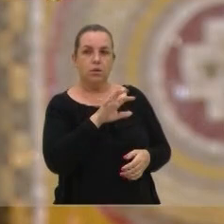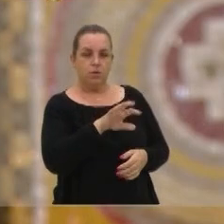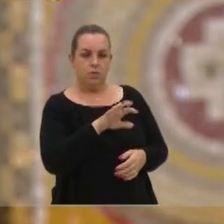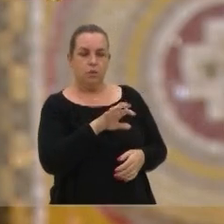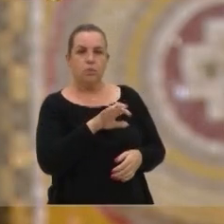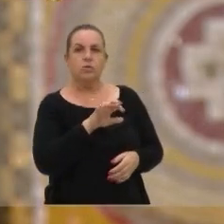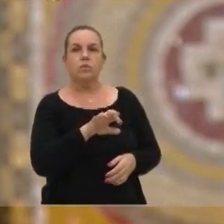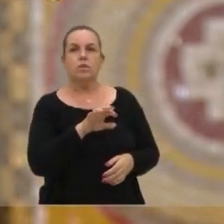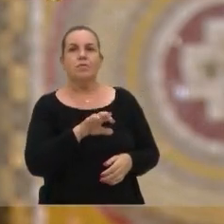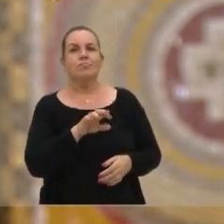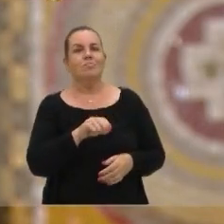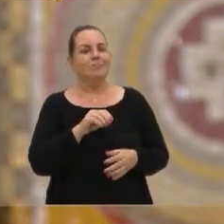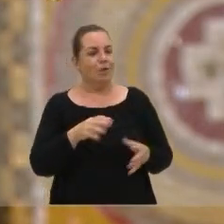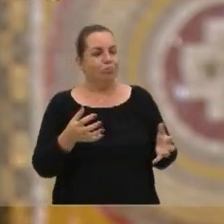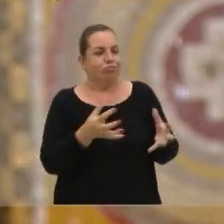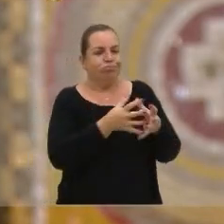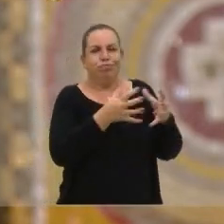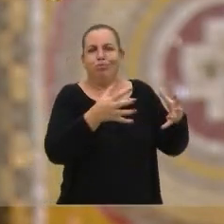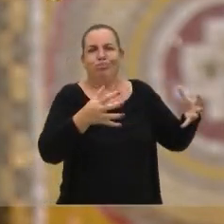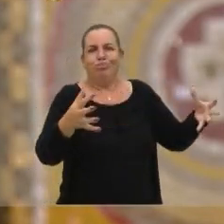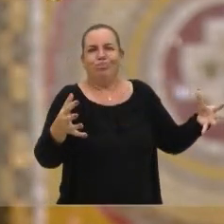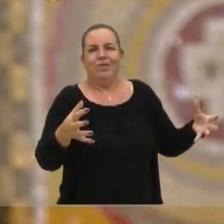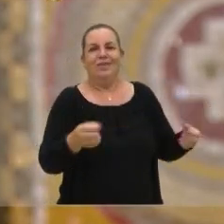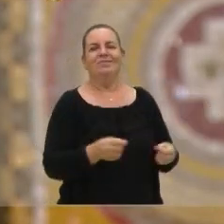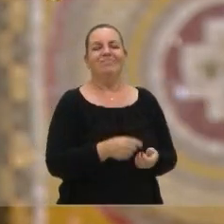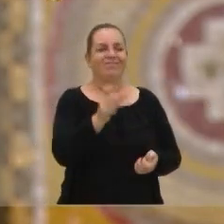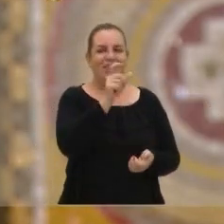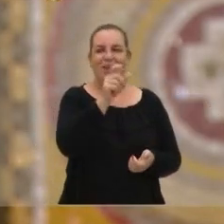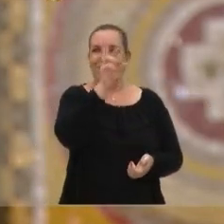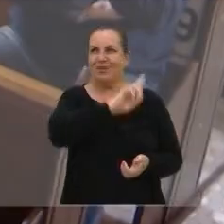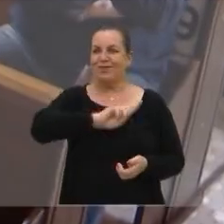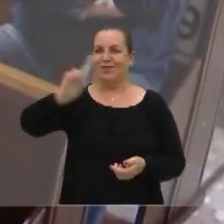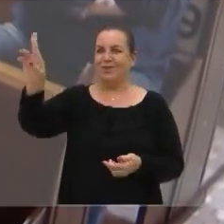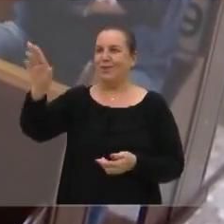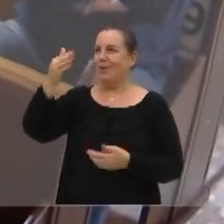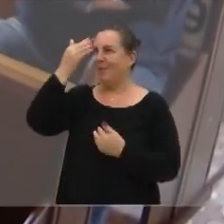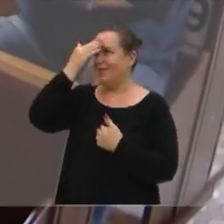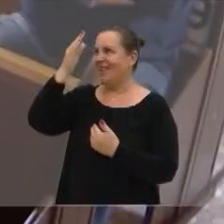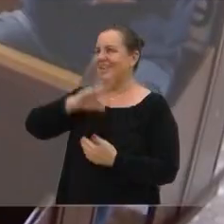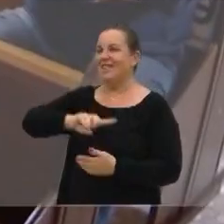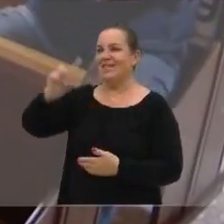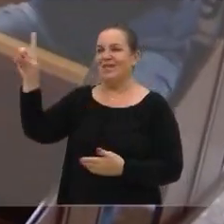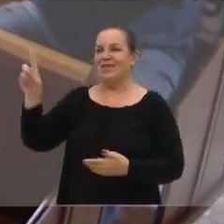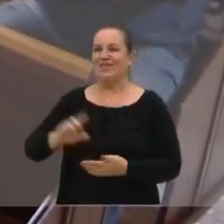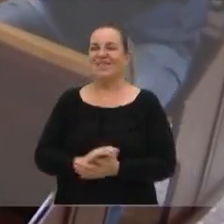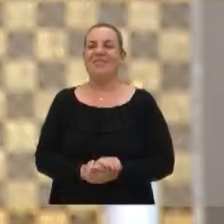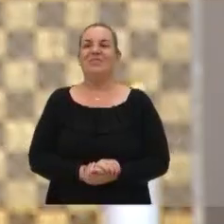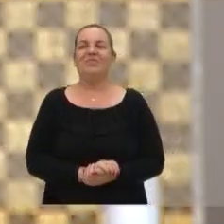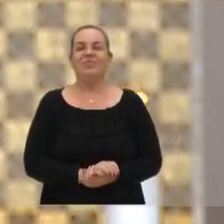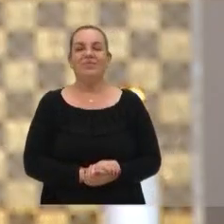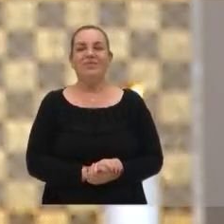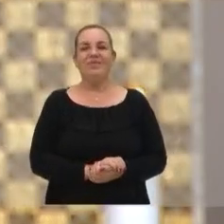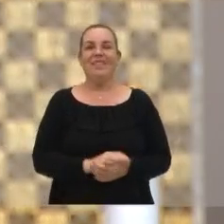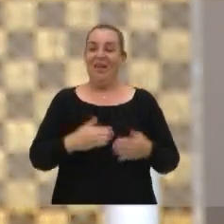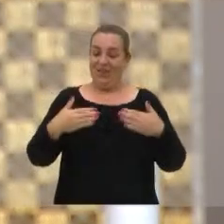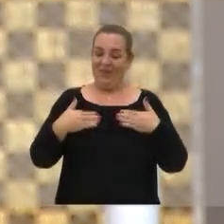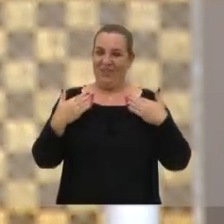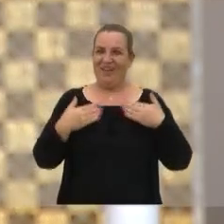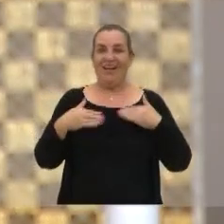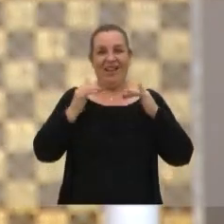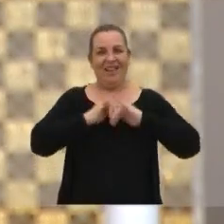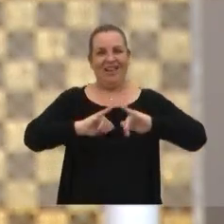com toda a abundância. Palavra do Senhor. Graças a Deus. Com